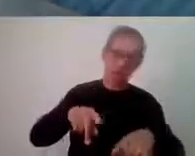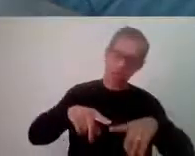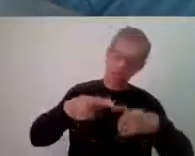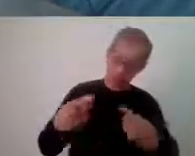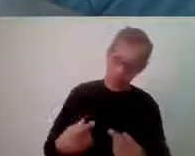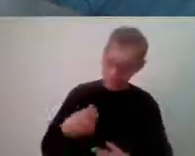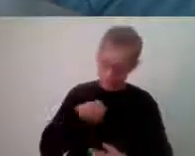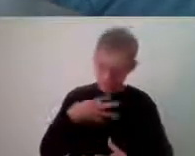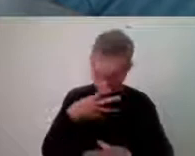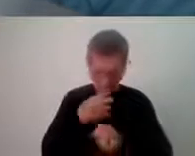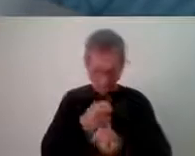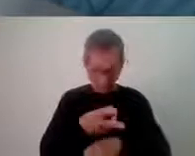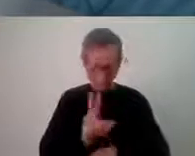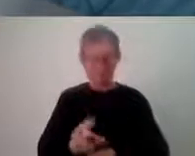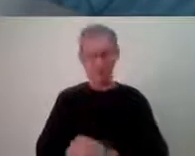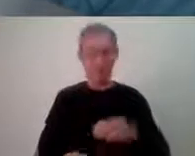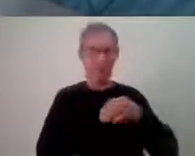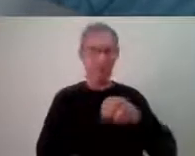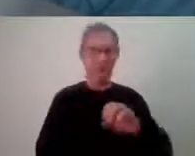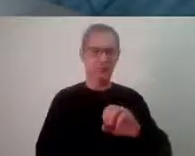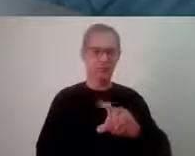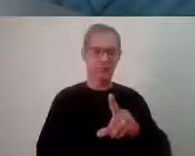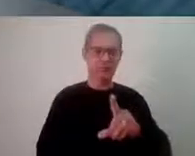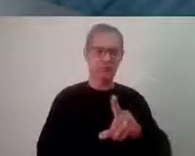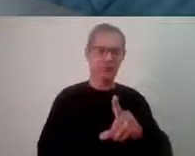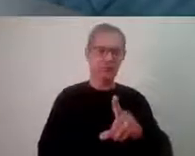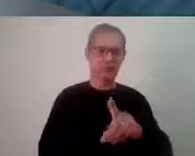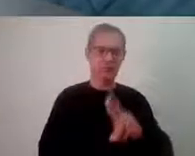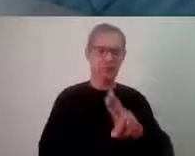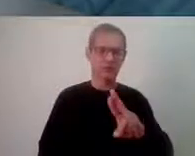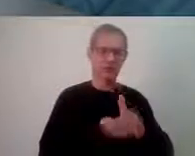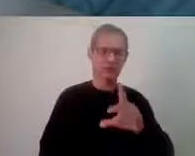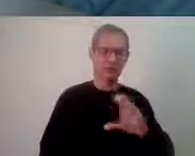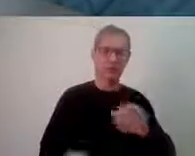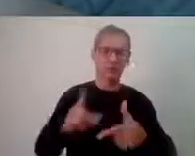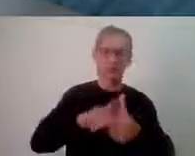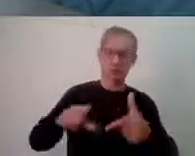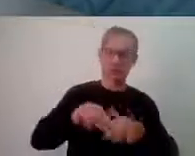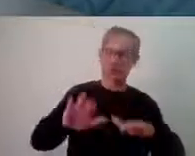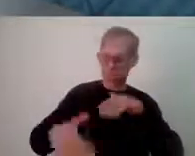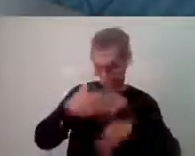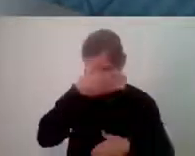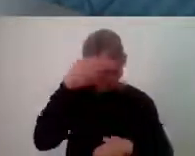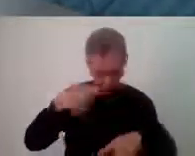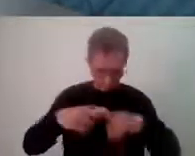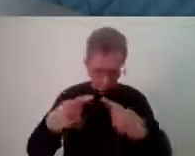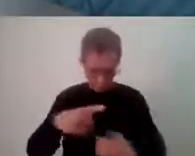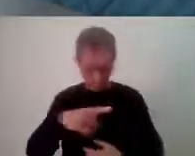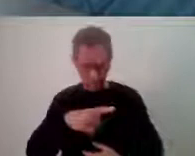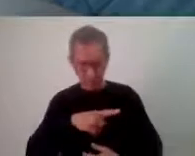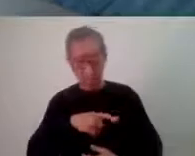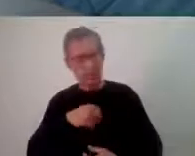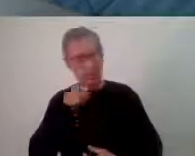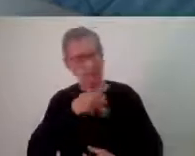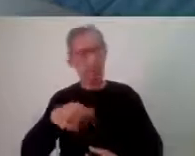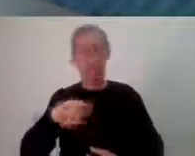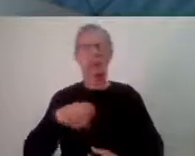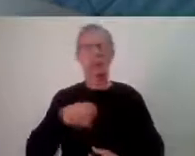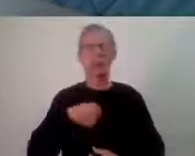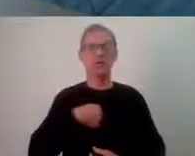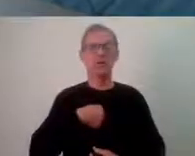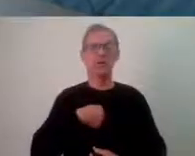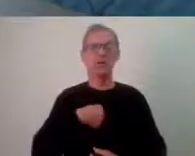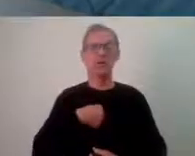e se eu quiser calcular sempre com módulo? Não tem problema, né? Mas às vezes a gente esquece desse módulo. E aí vem o caso da professora. A professora